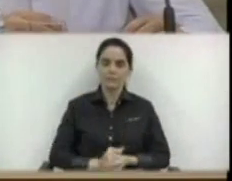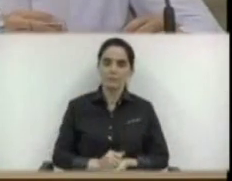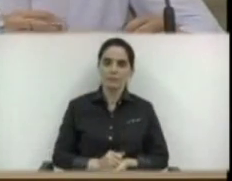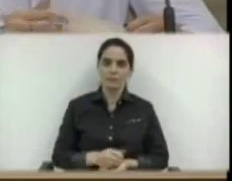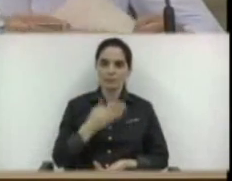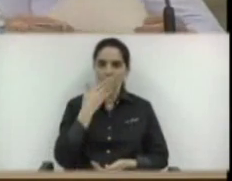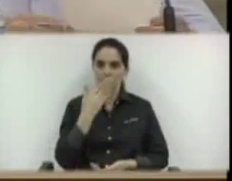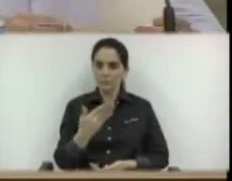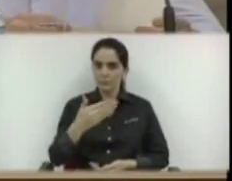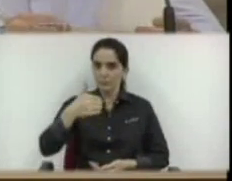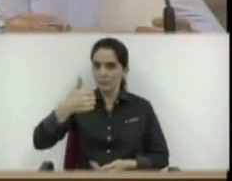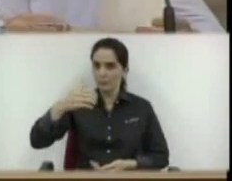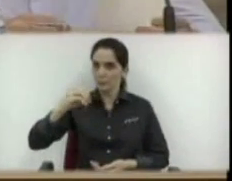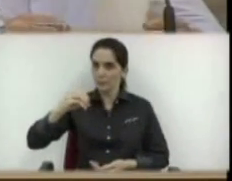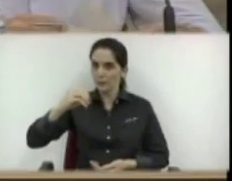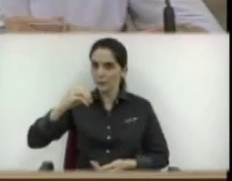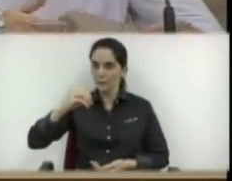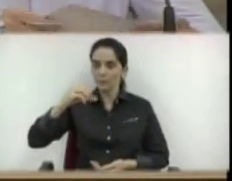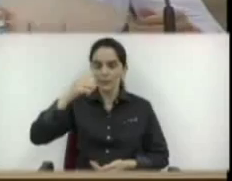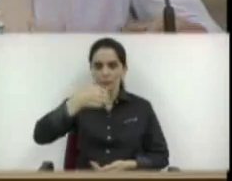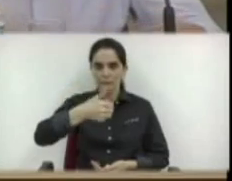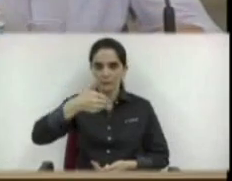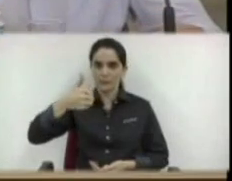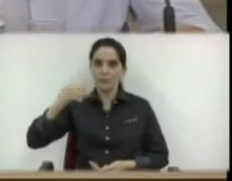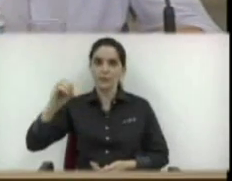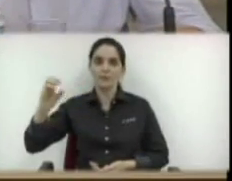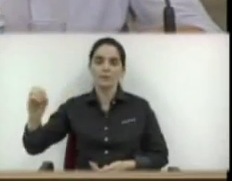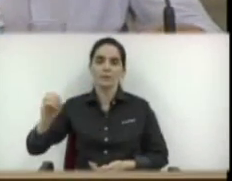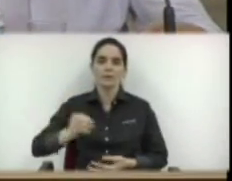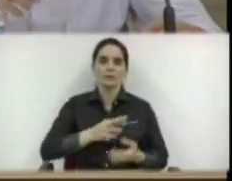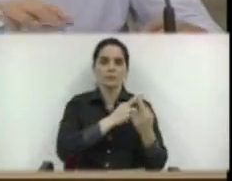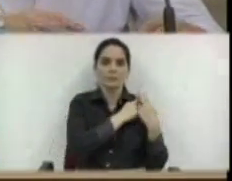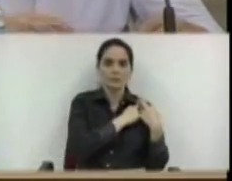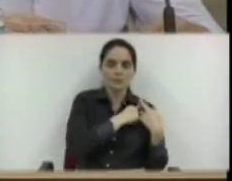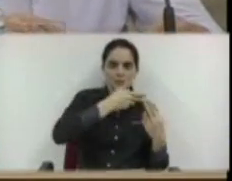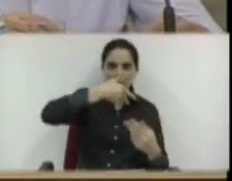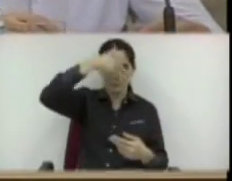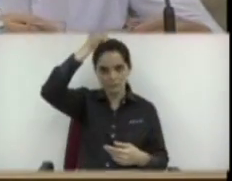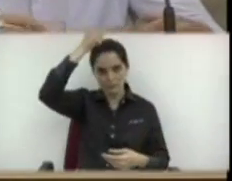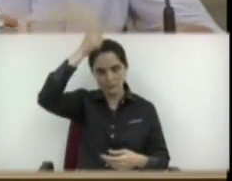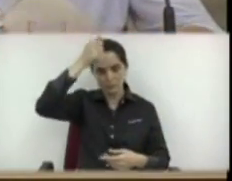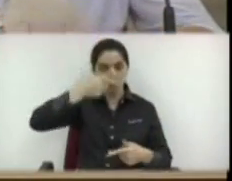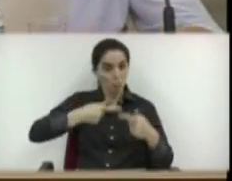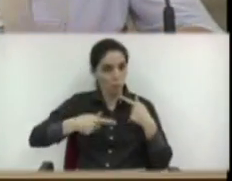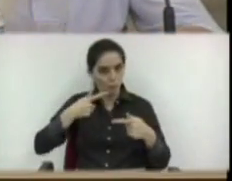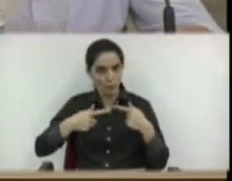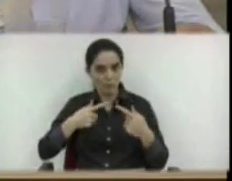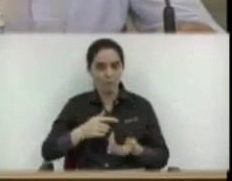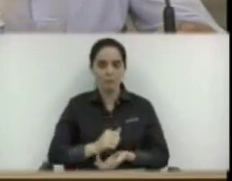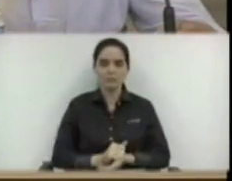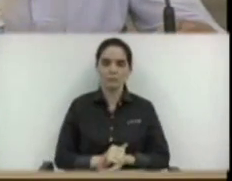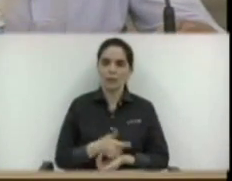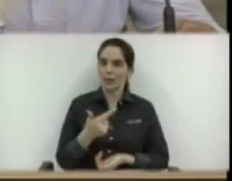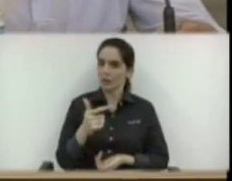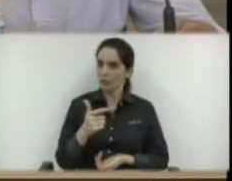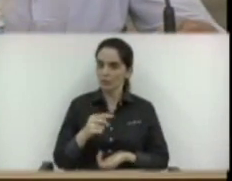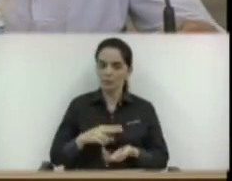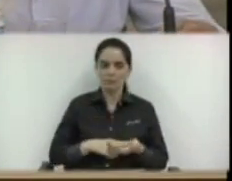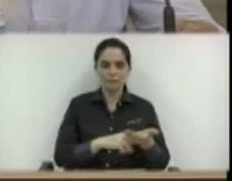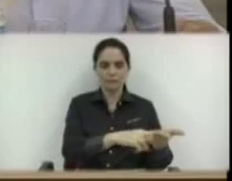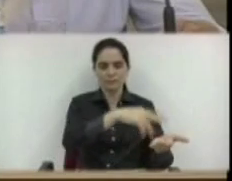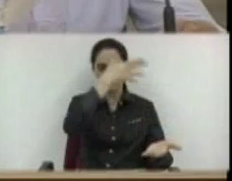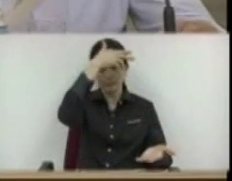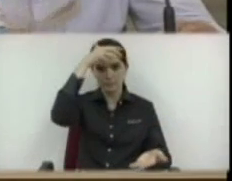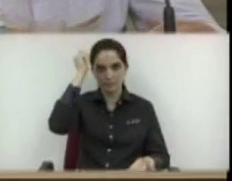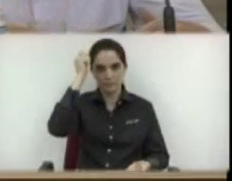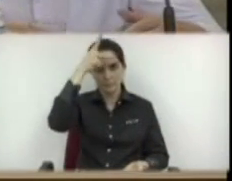Requerimento 1100, autor, vereador Toninho Franco. Requerimento número 1100 em discussão. Não havendo quem queira, encaminhe-se